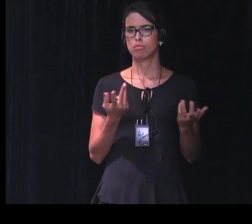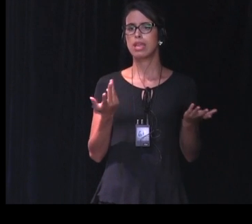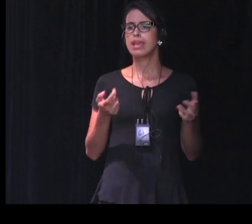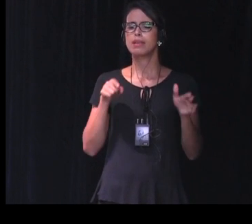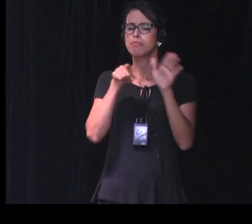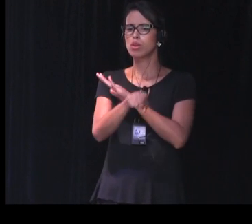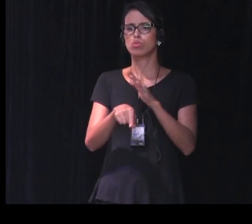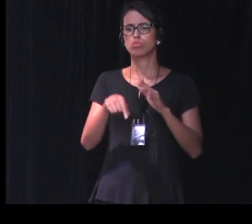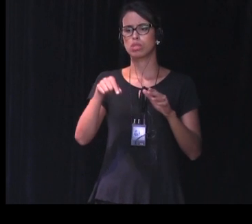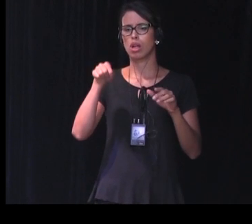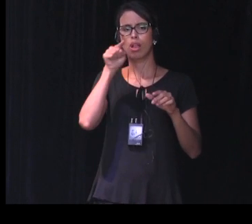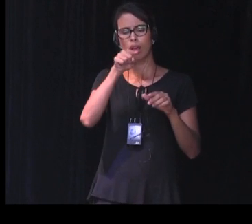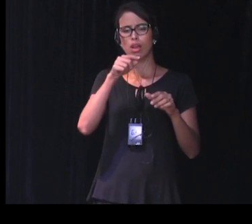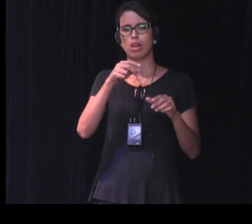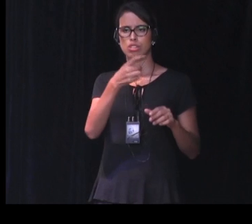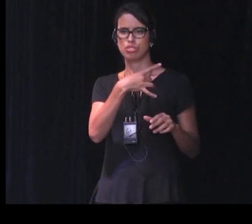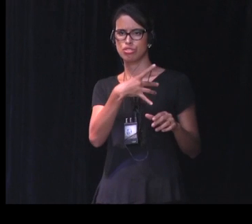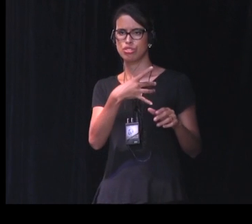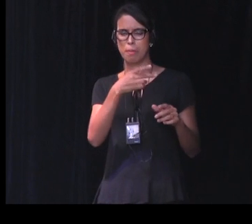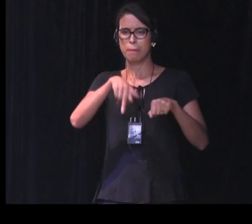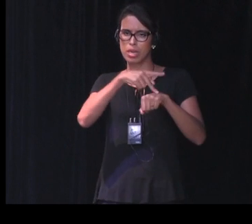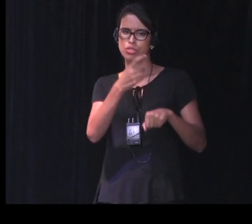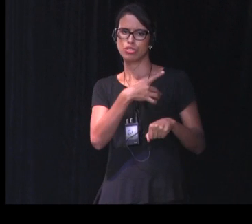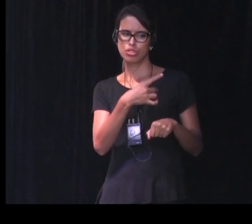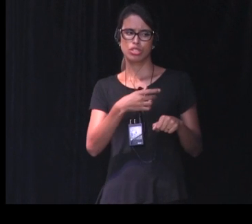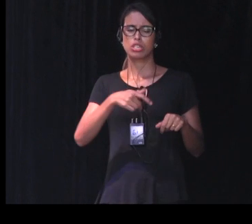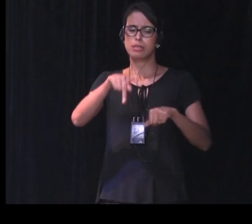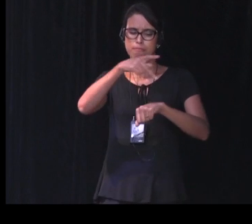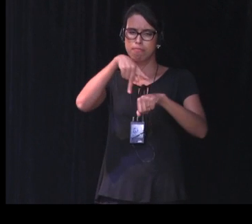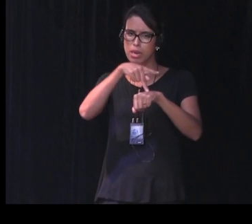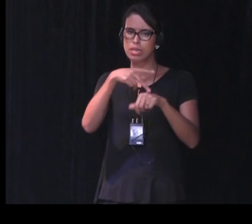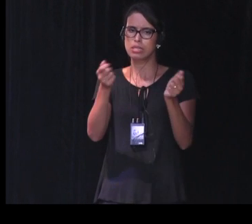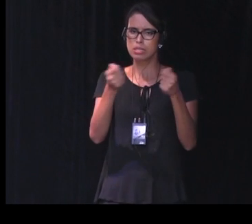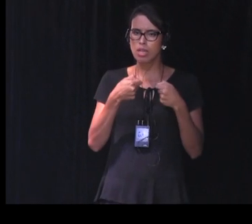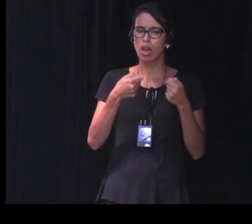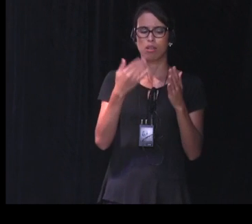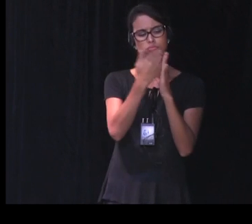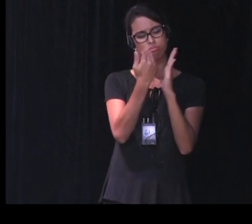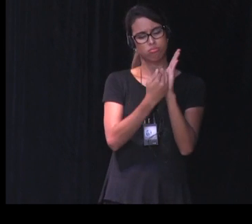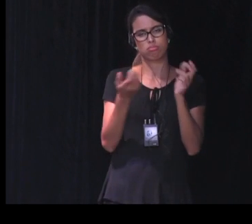os programas, as coisas que têm um espaço público.